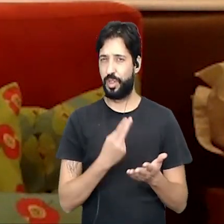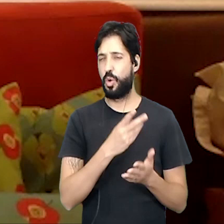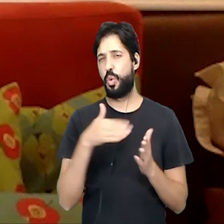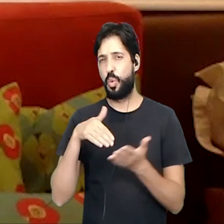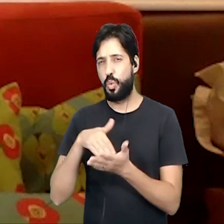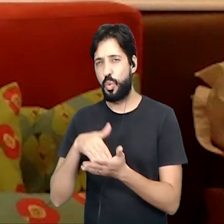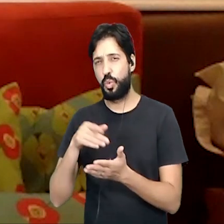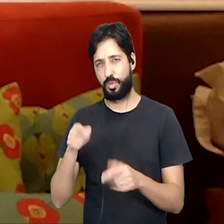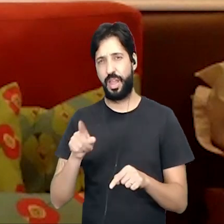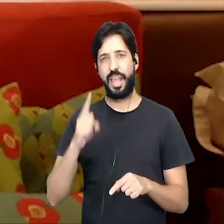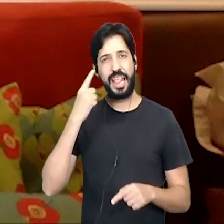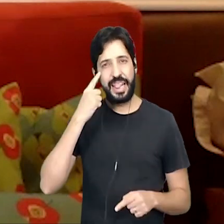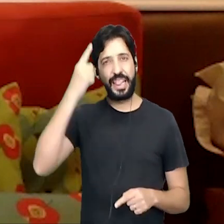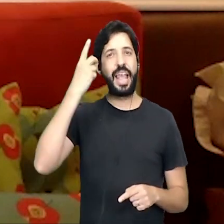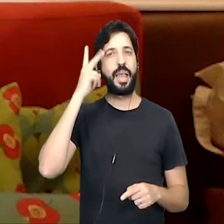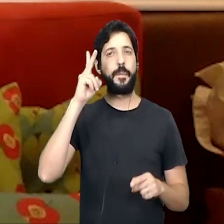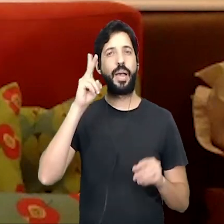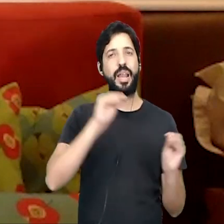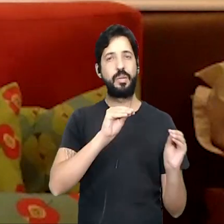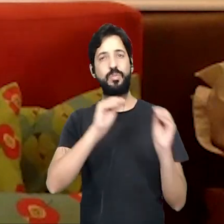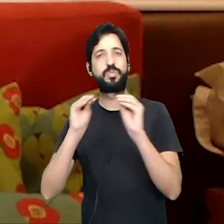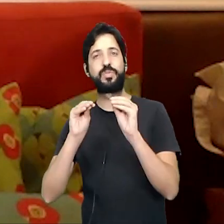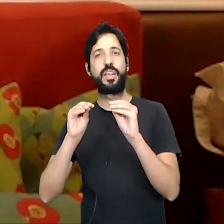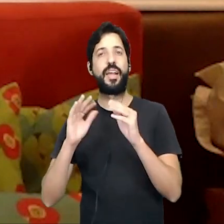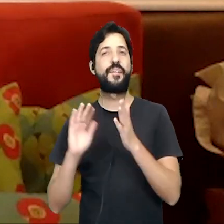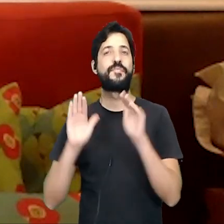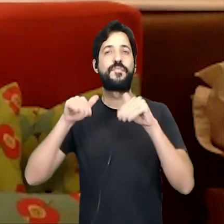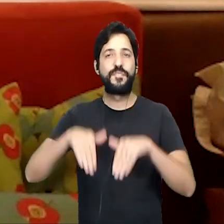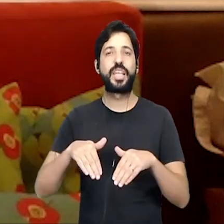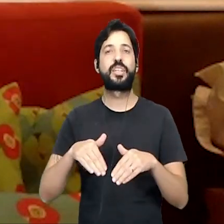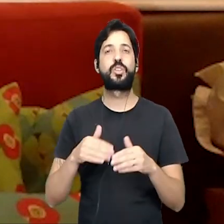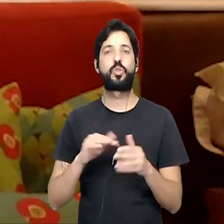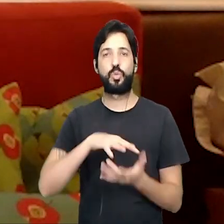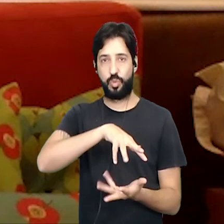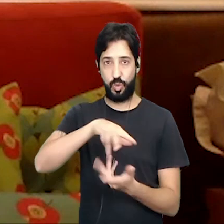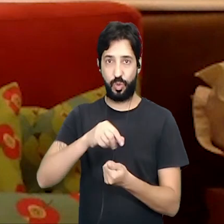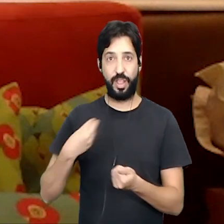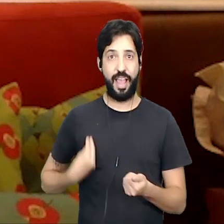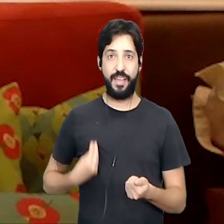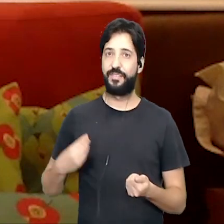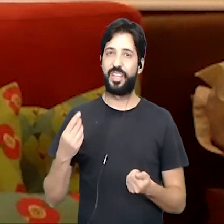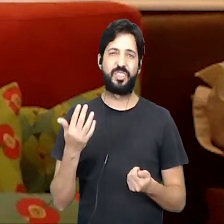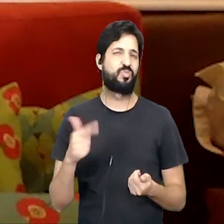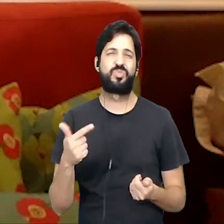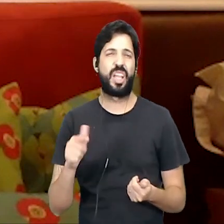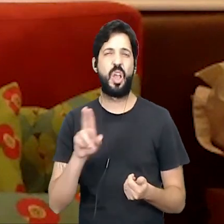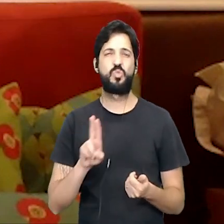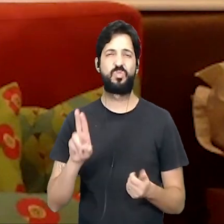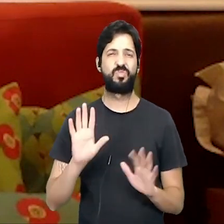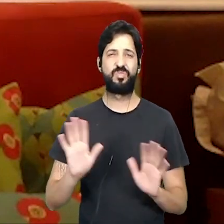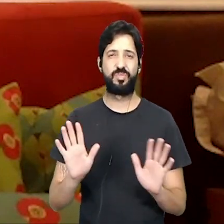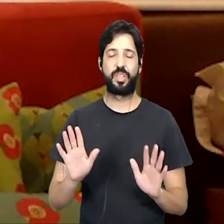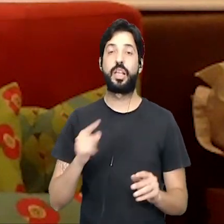últimos livros publicados Ideias para Adiar o Fim do Mundo e A Vida Não é Útil. Em 2020,